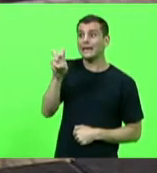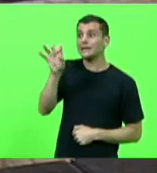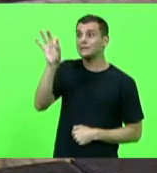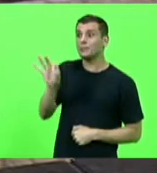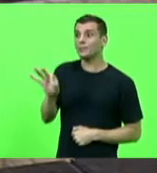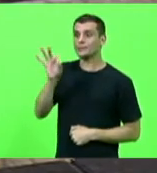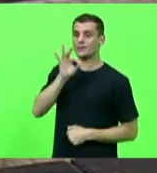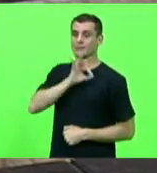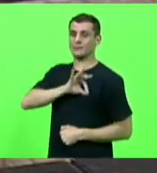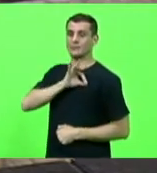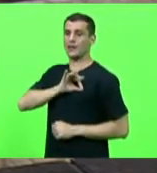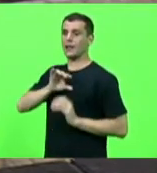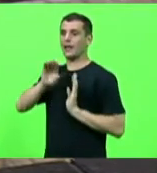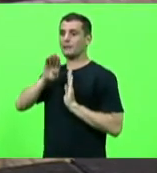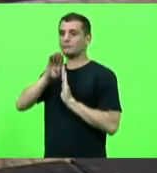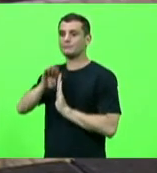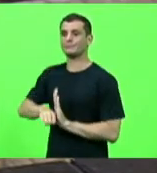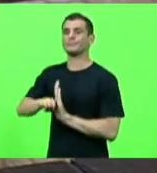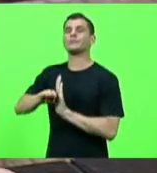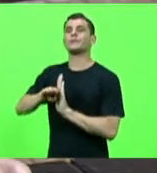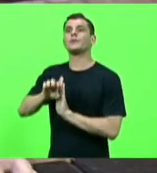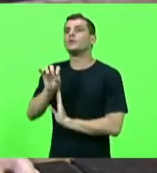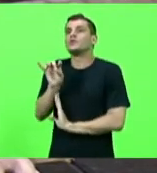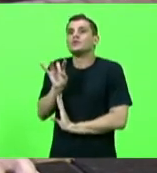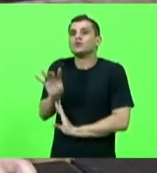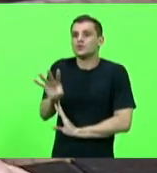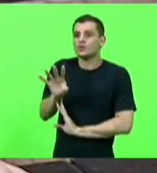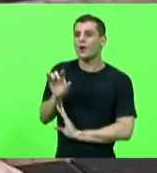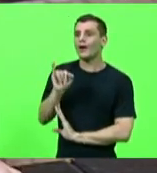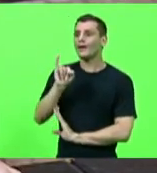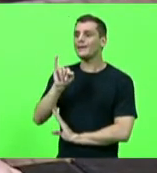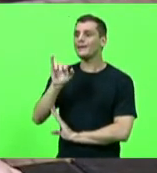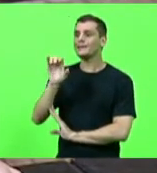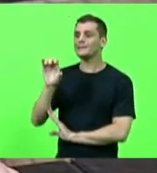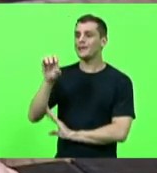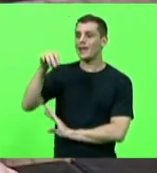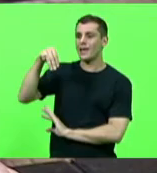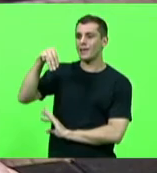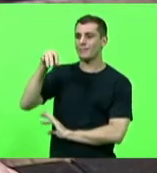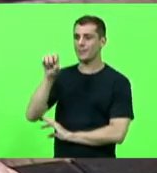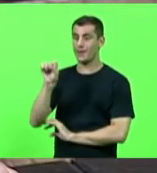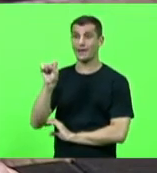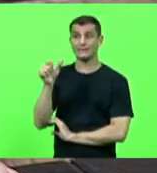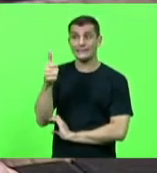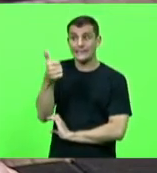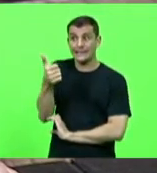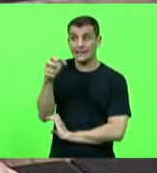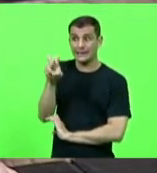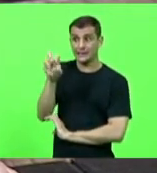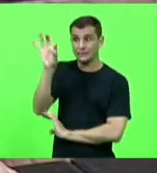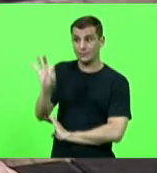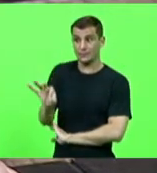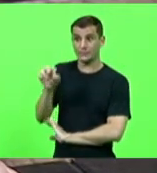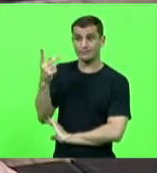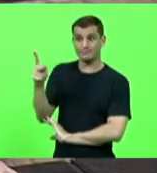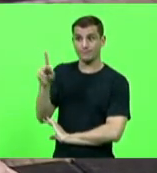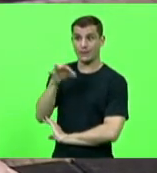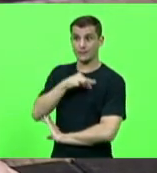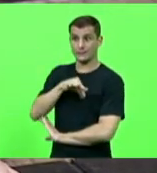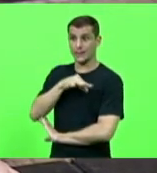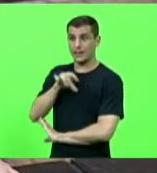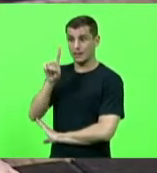15% da sua renda apenas com ICMS. 15% da sua renda apenas com